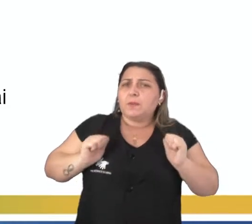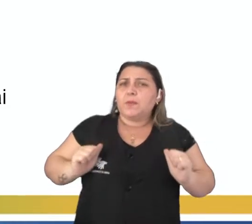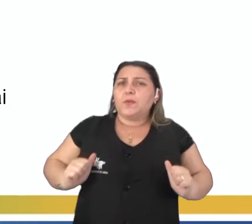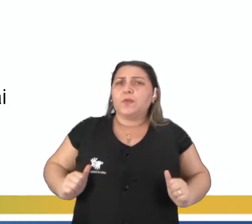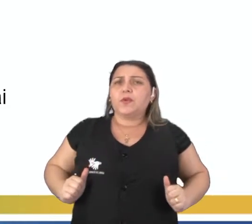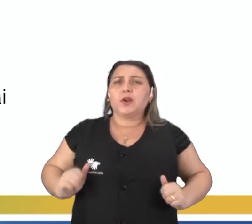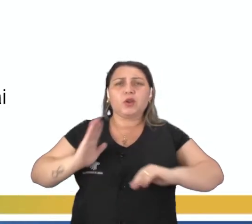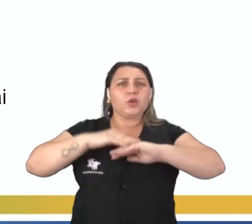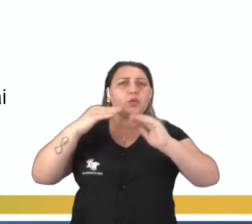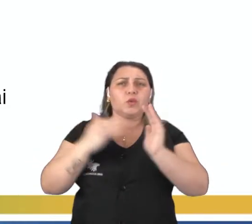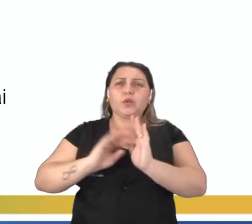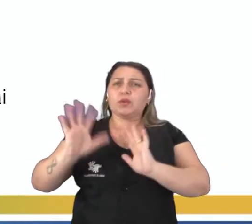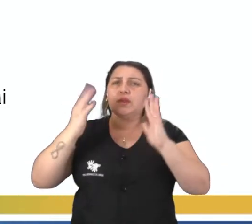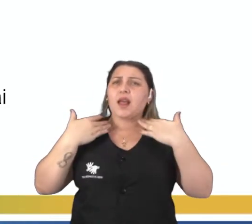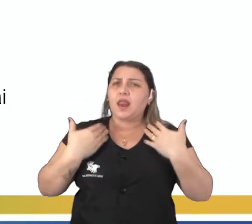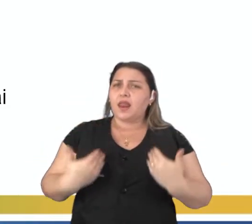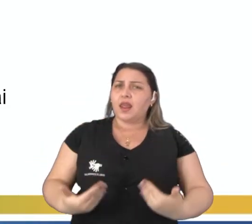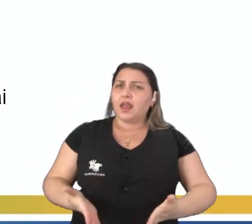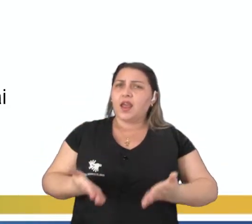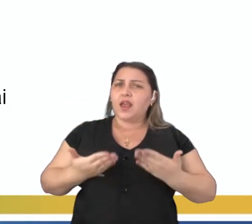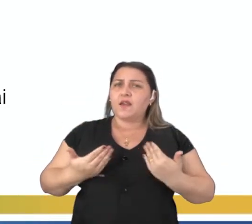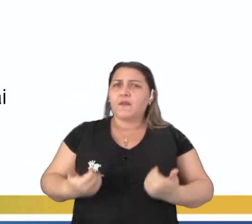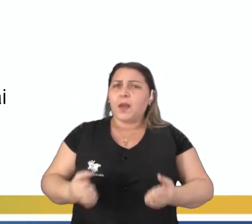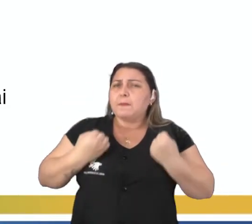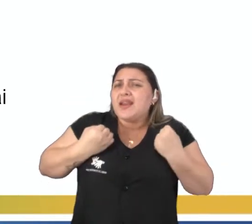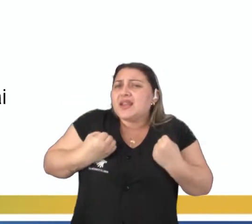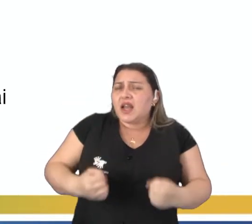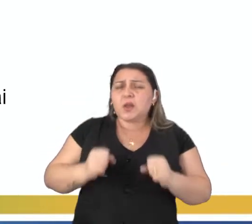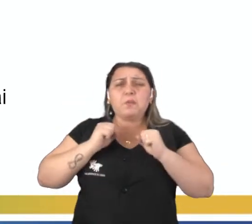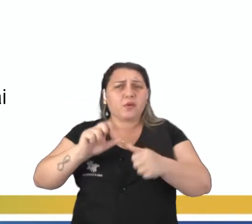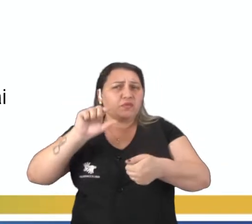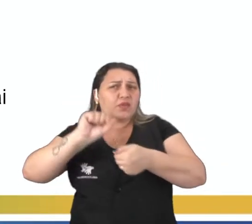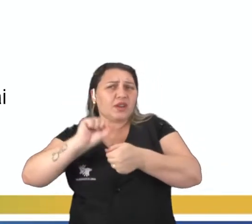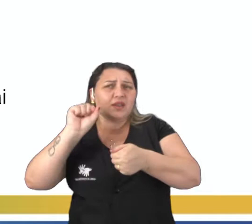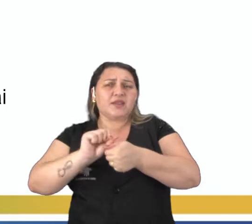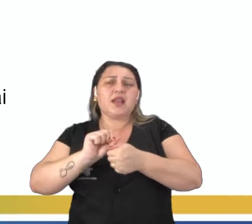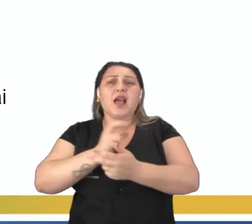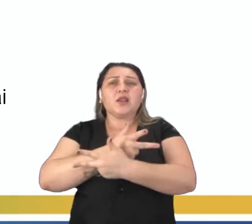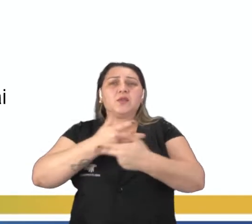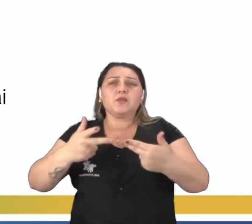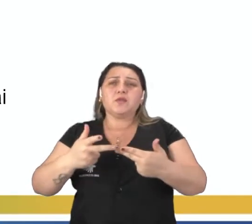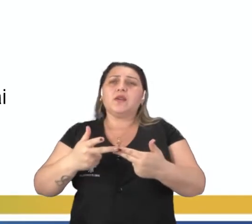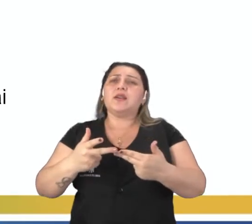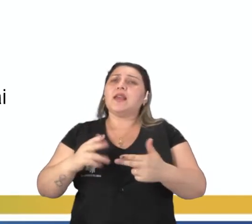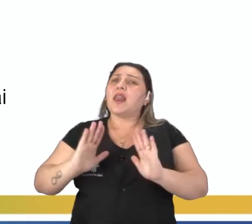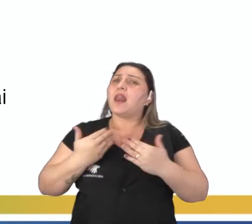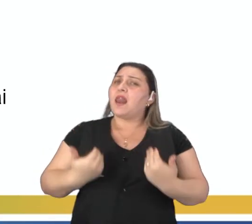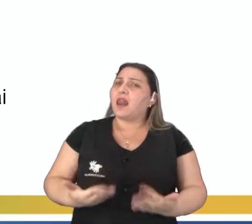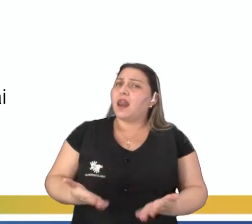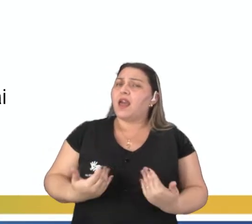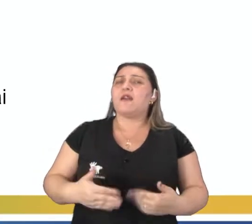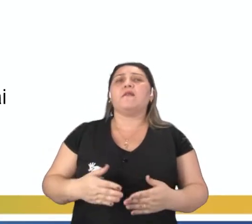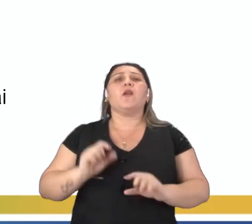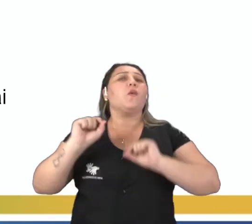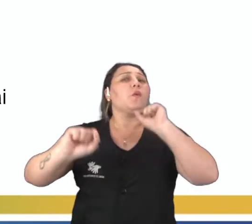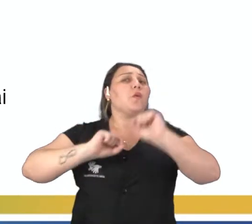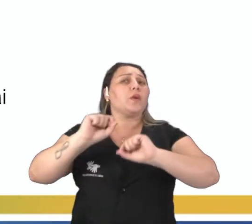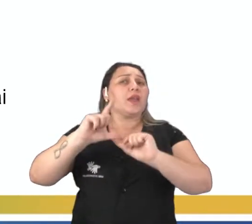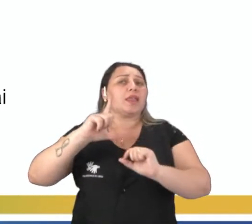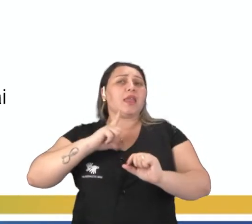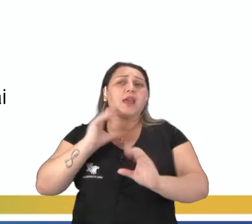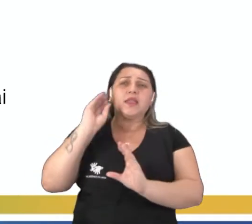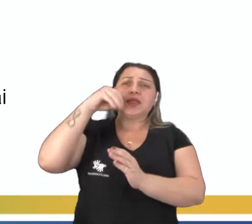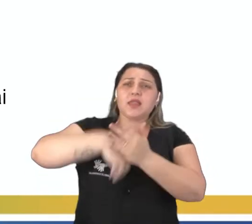mais leve. Como algo pesado pode fazer com que as coisas fiquem leves? O que será que tem